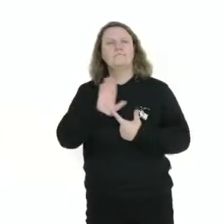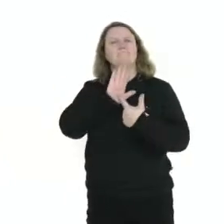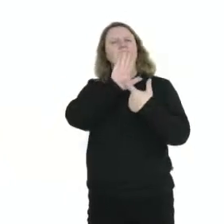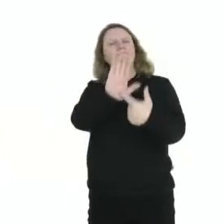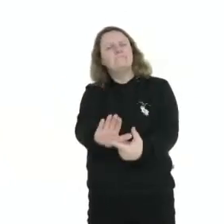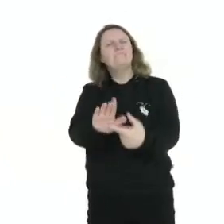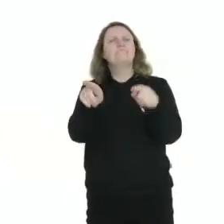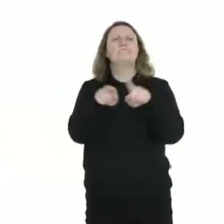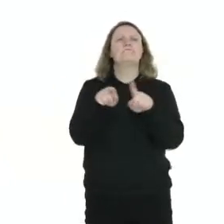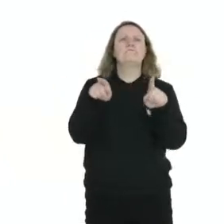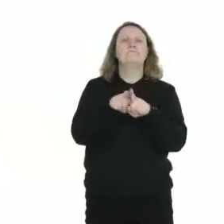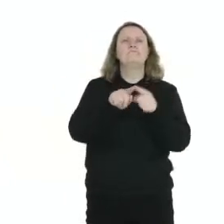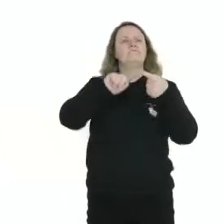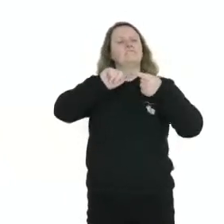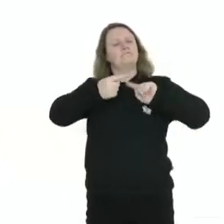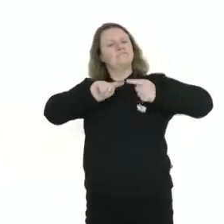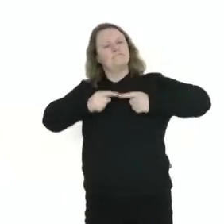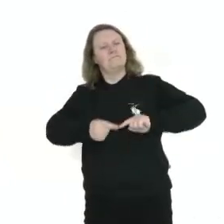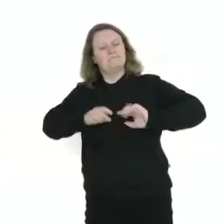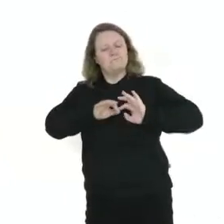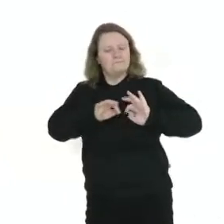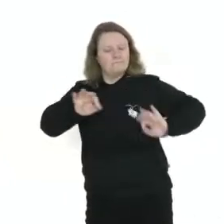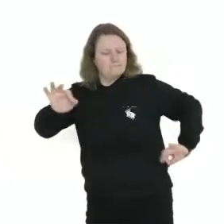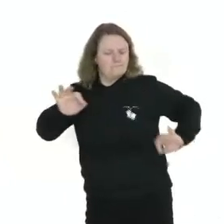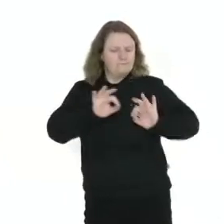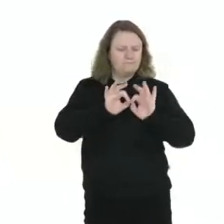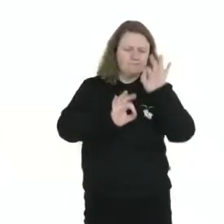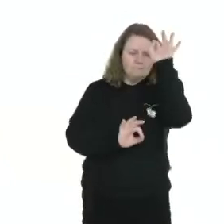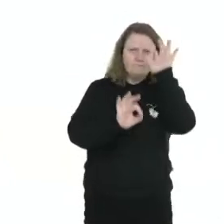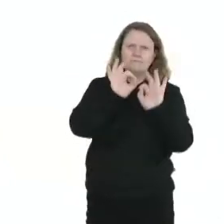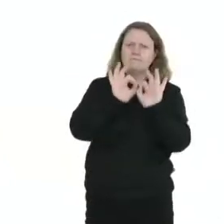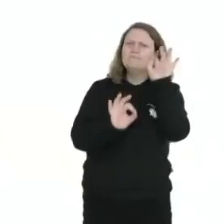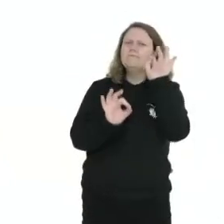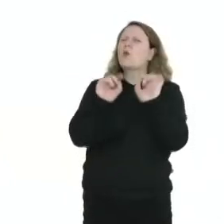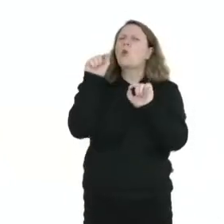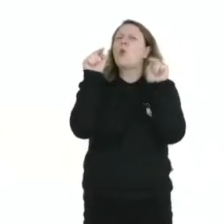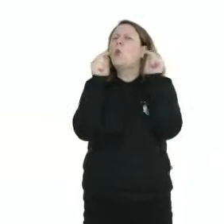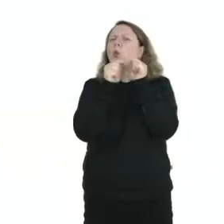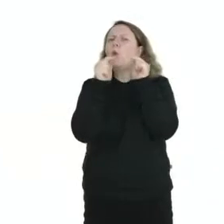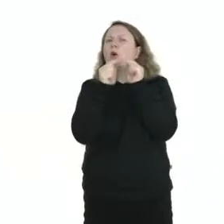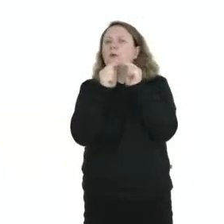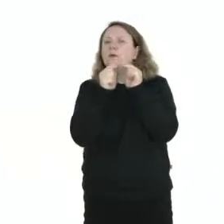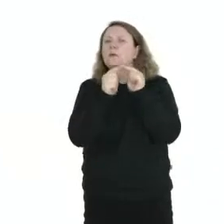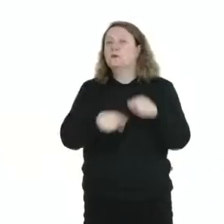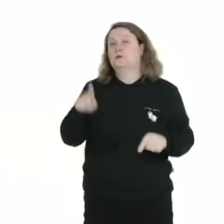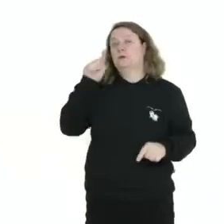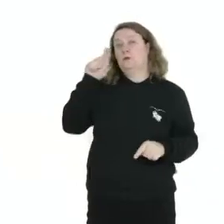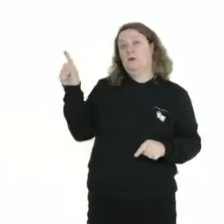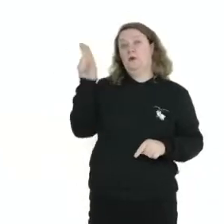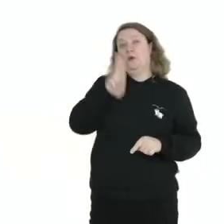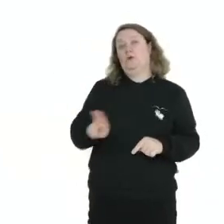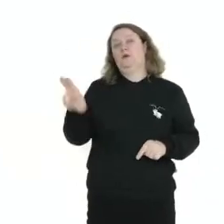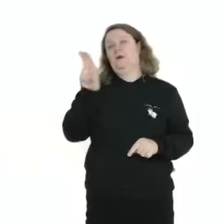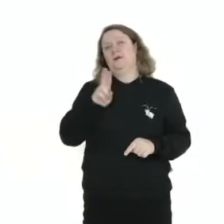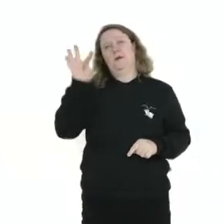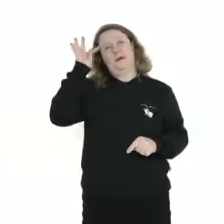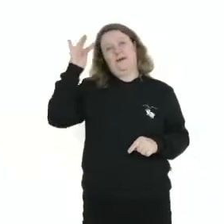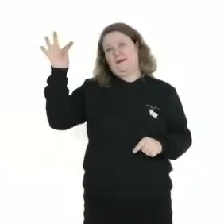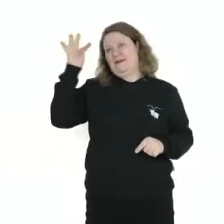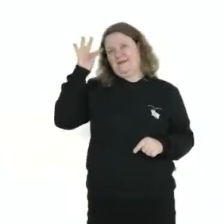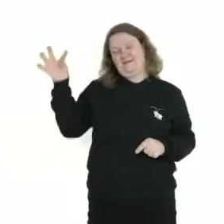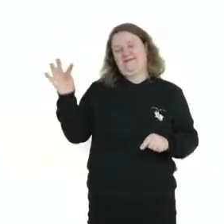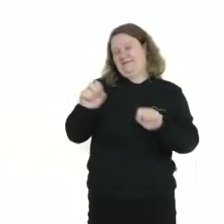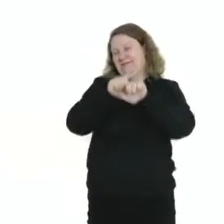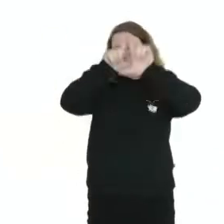métricas em relação entre as medidas, tá bom? Do triângulo retângulo, usando, claro, né, o teorema de